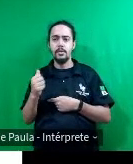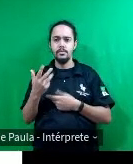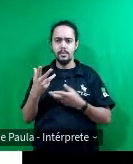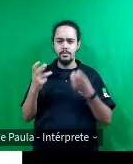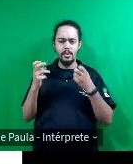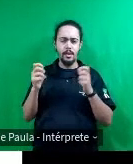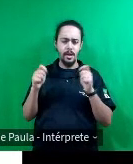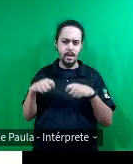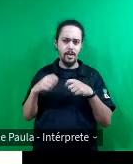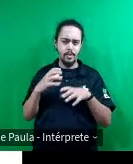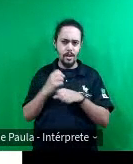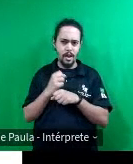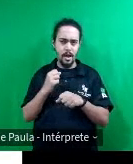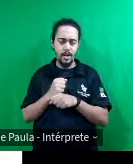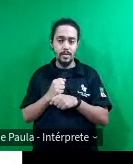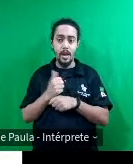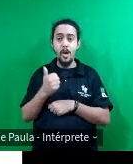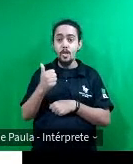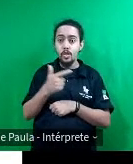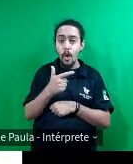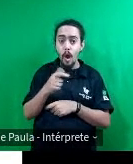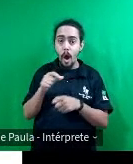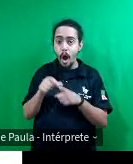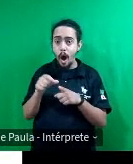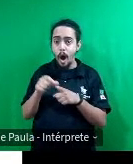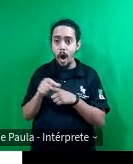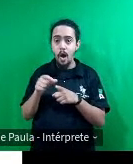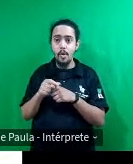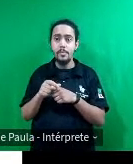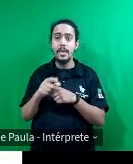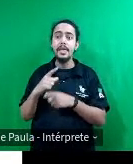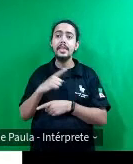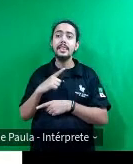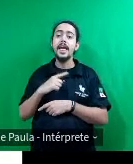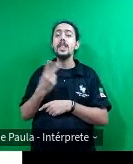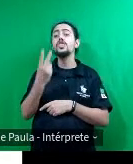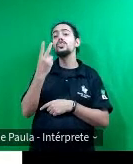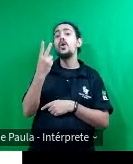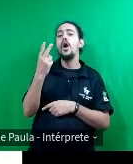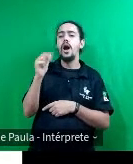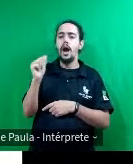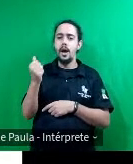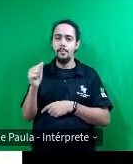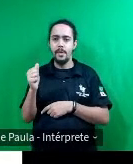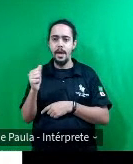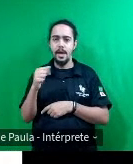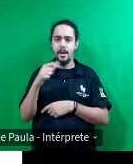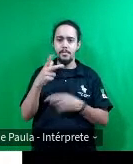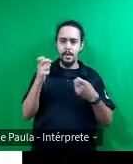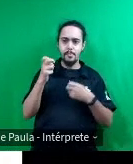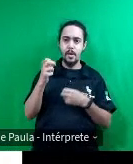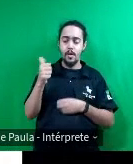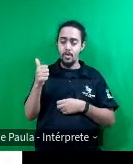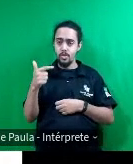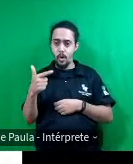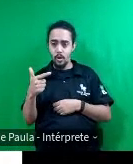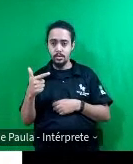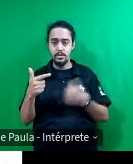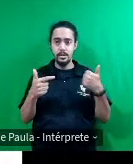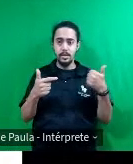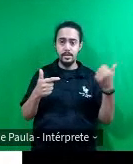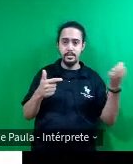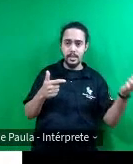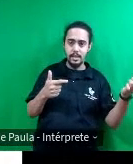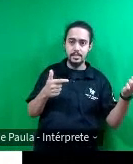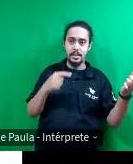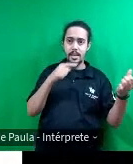no ramo aqui de 12 ohms, passa 2 amperes. Esse aqui é metade da resistência. Tem que passar o dobro de corrente. Será